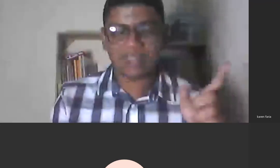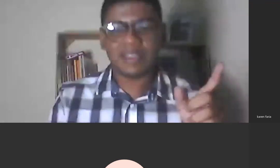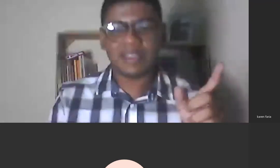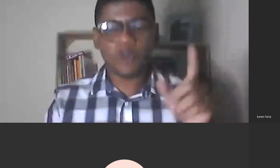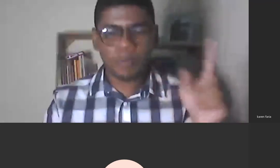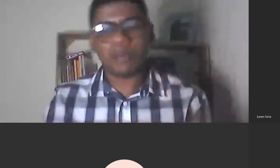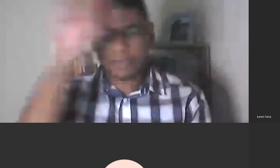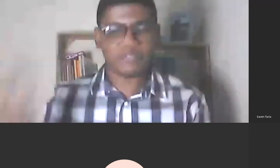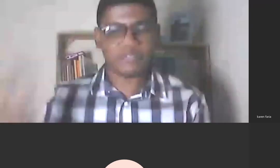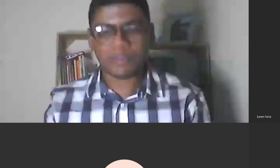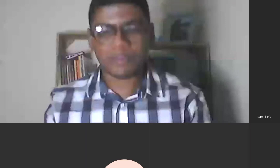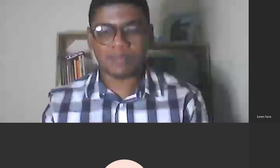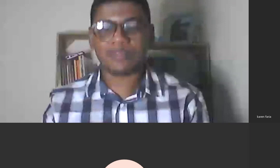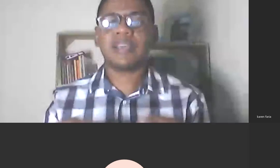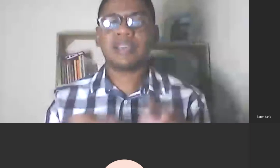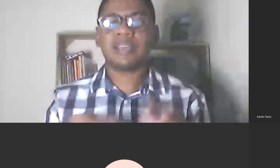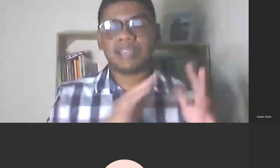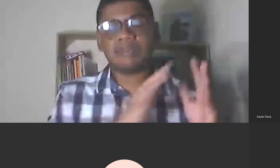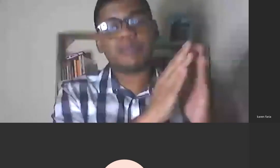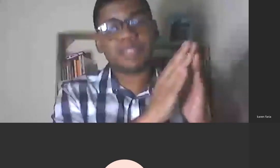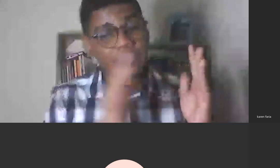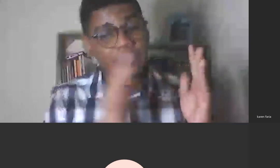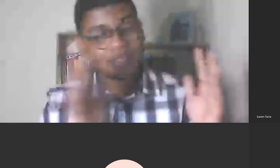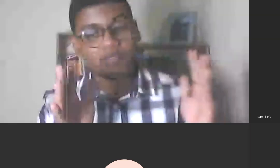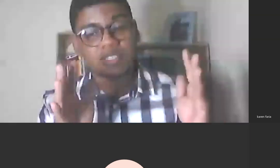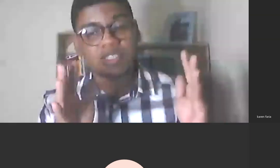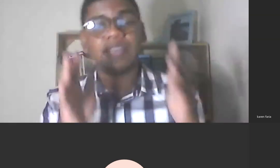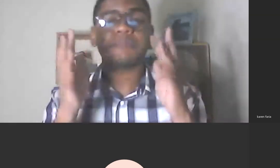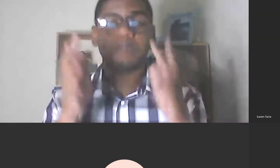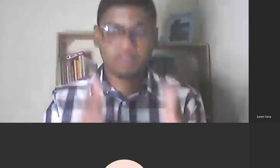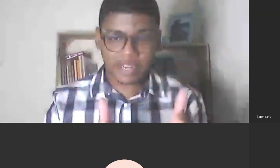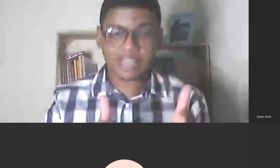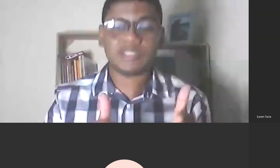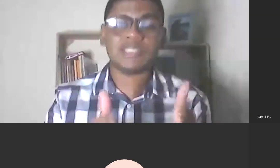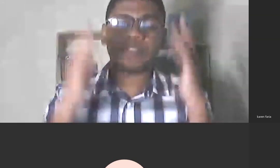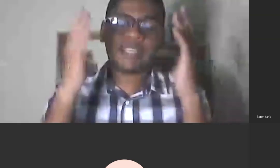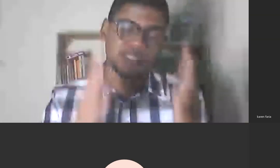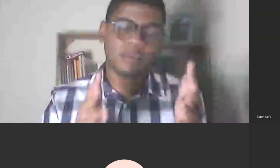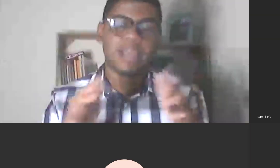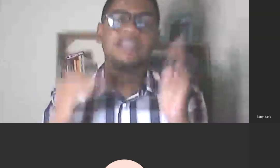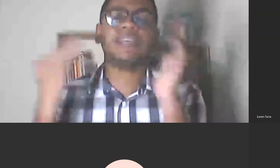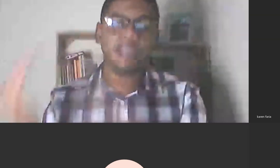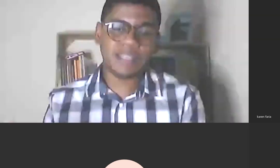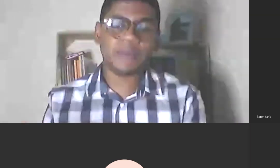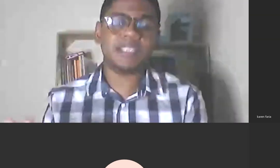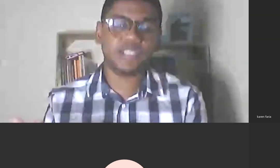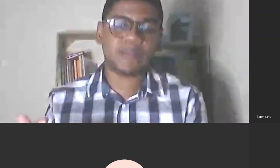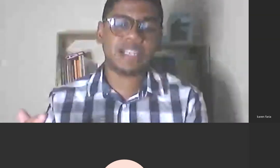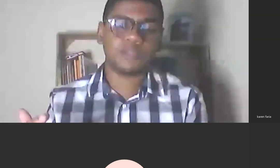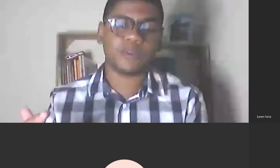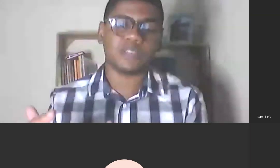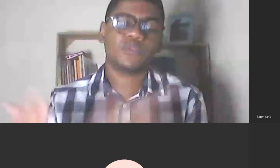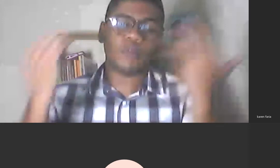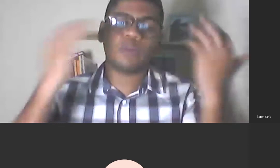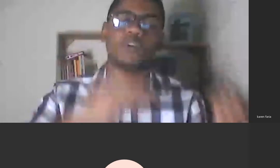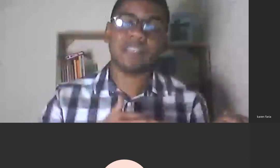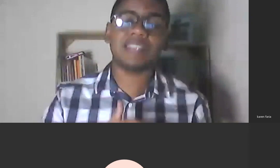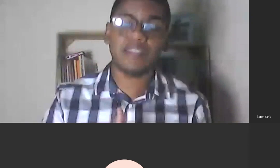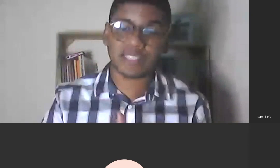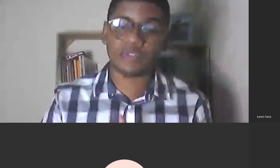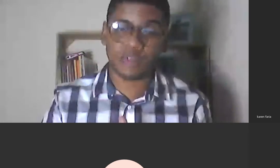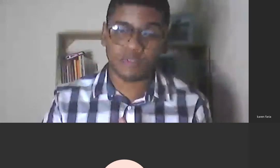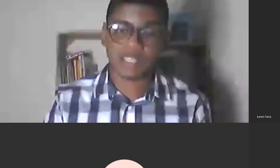eu vou para corpo humano, depois eu volto para verbos. Queria trabalhar uma sequência com vocês, finalizo essa sequência, depois a gente parte para os próximos.